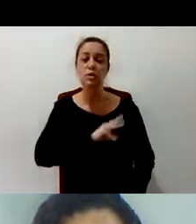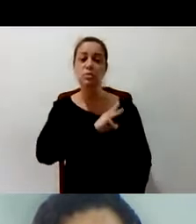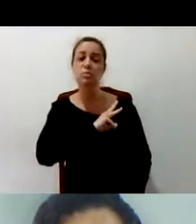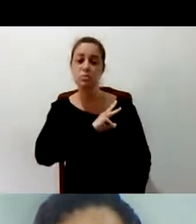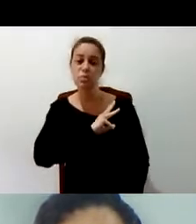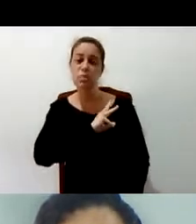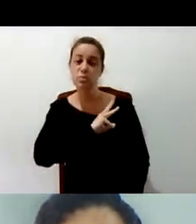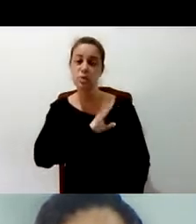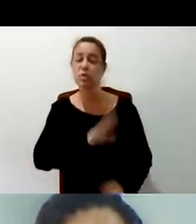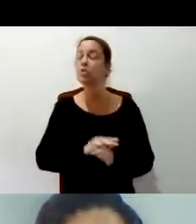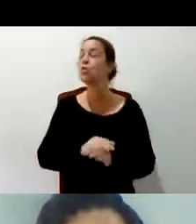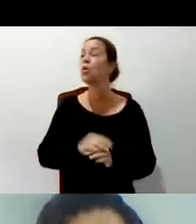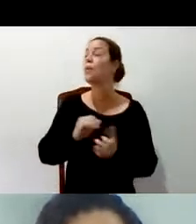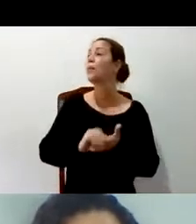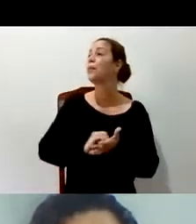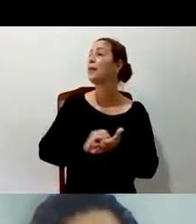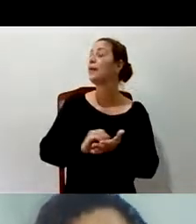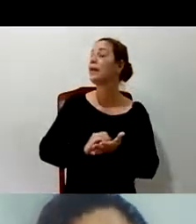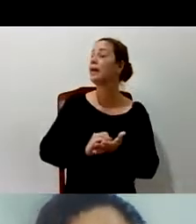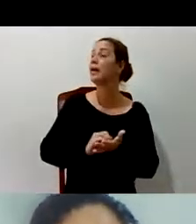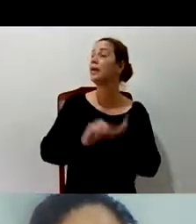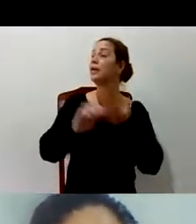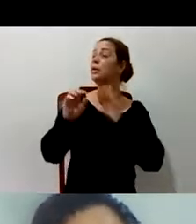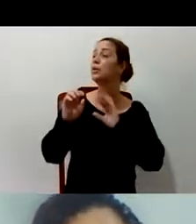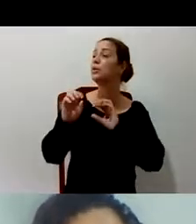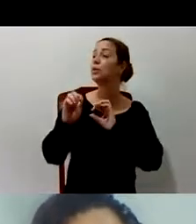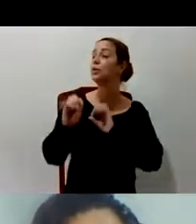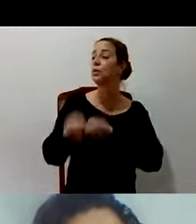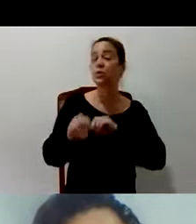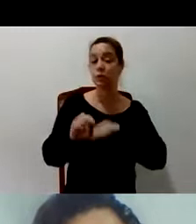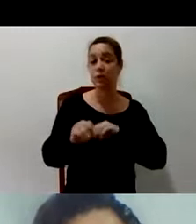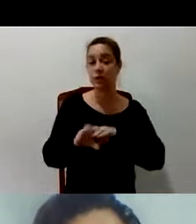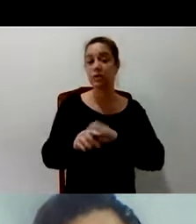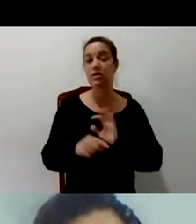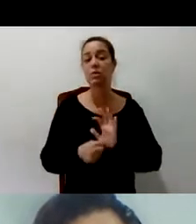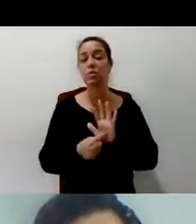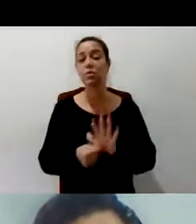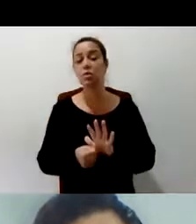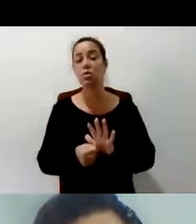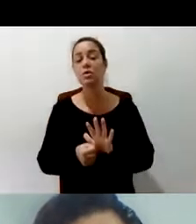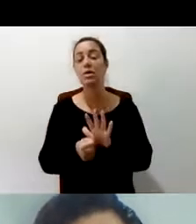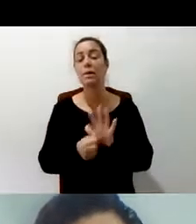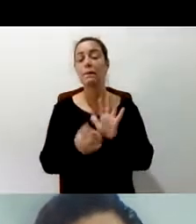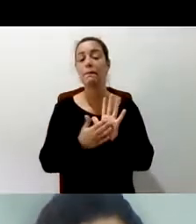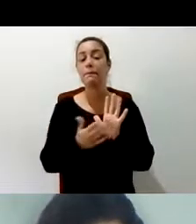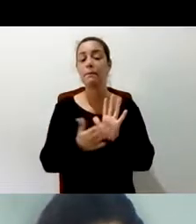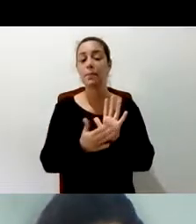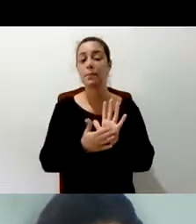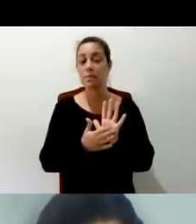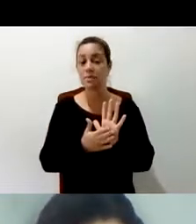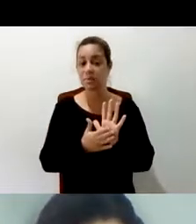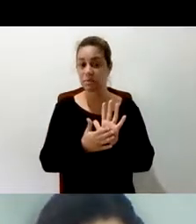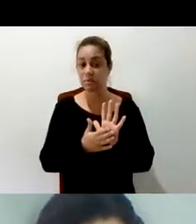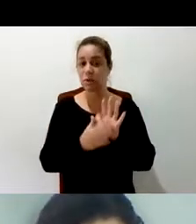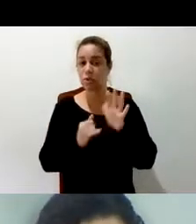secretário de Educação apresentou a nova proposta ao lado de uma representante do Instituto Cultural Itaú,